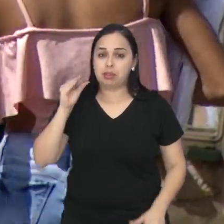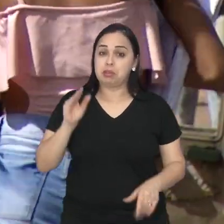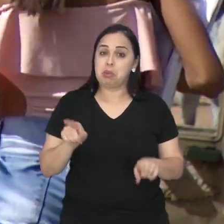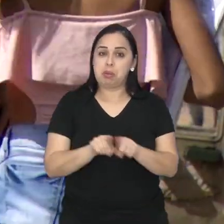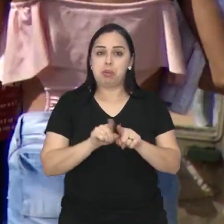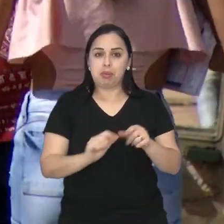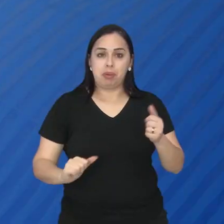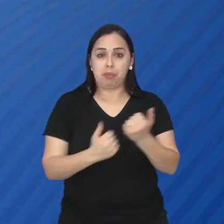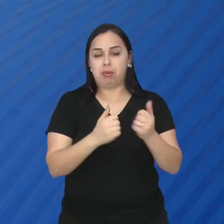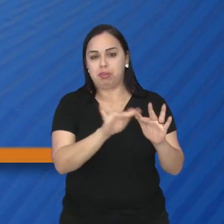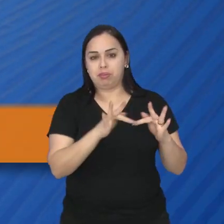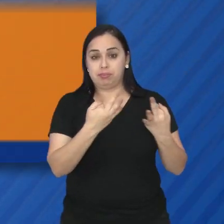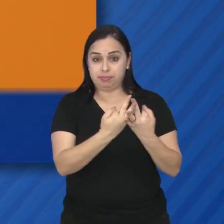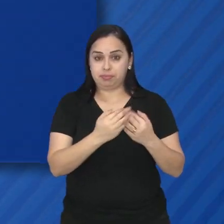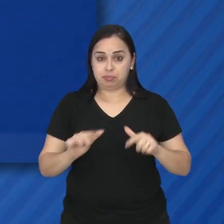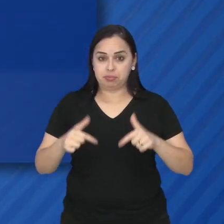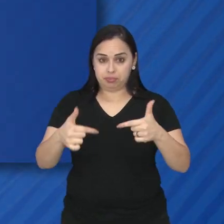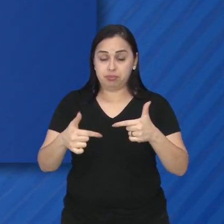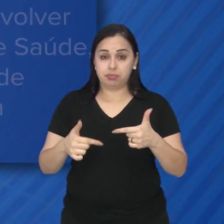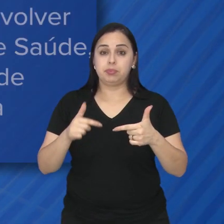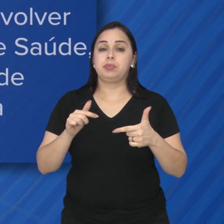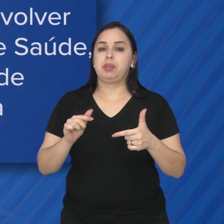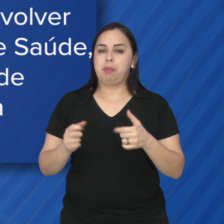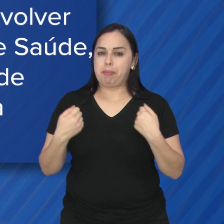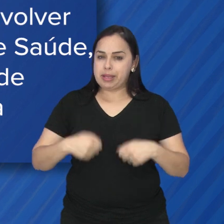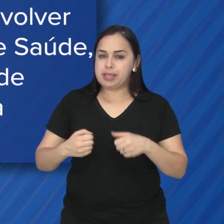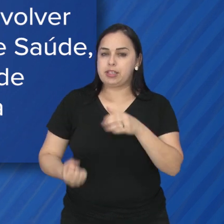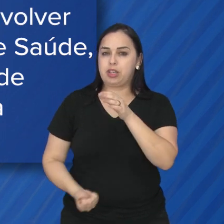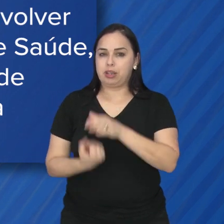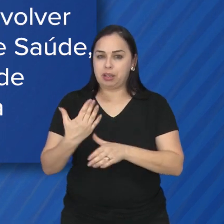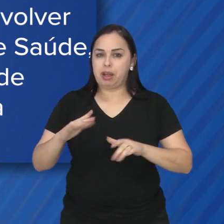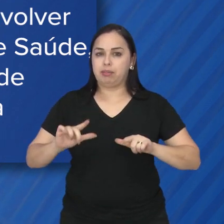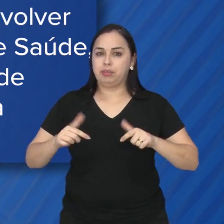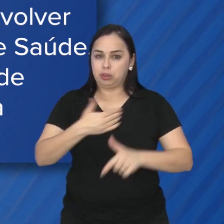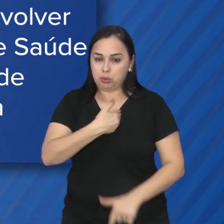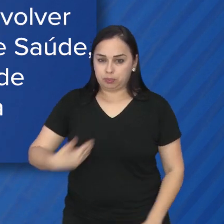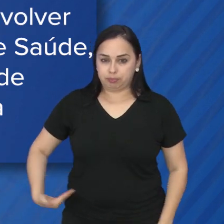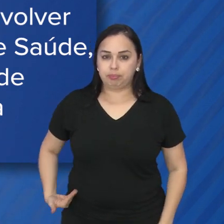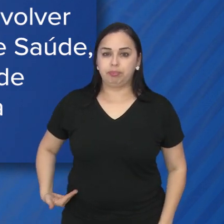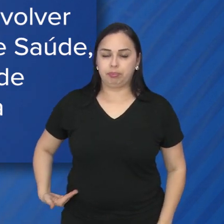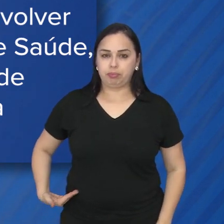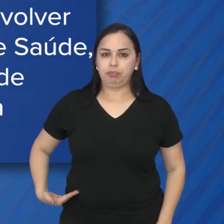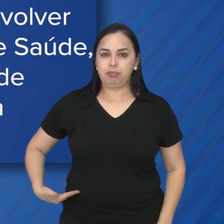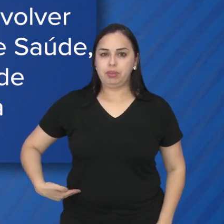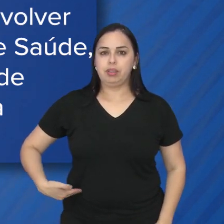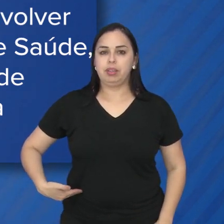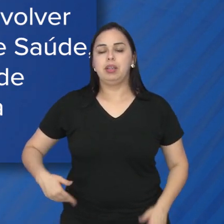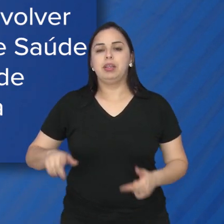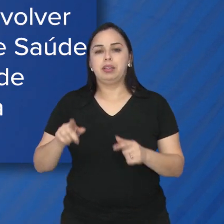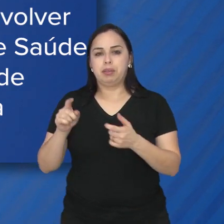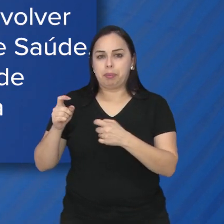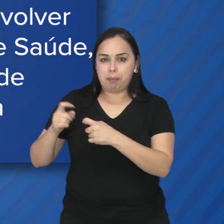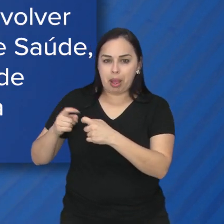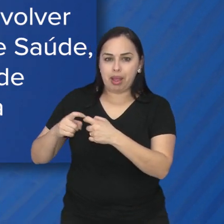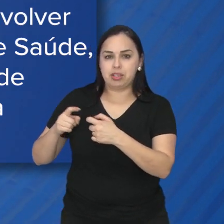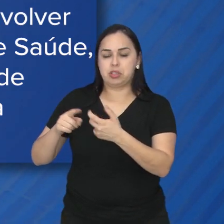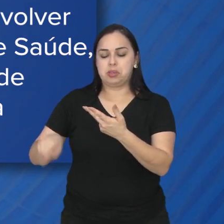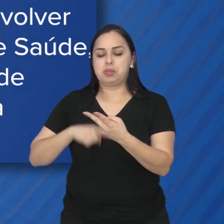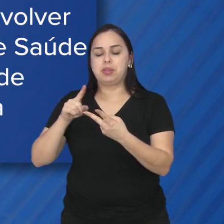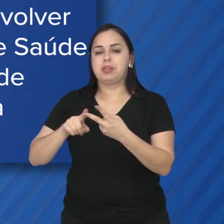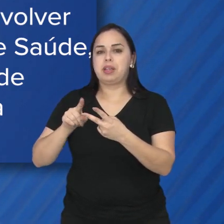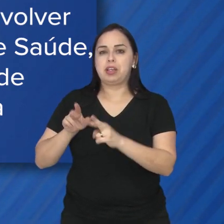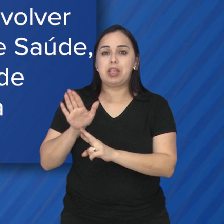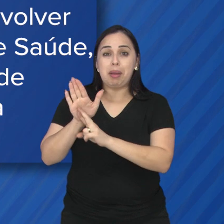familiares em São José. A iniciativa reforça a necessidade de políticas públicas na rede municipal de saúde, com o apoio de especialistas